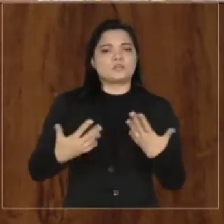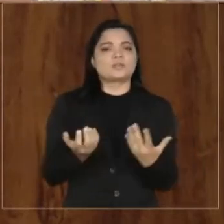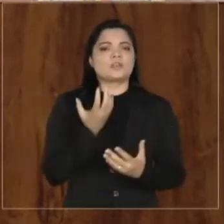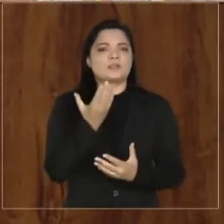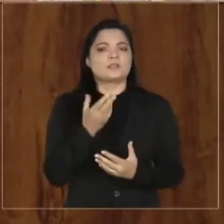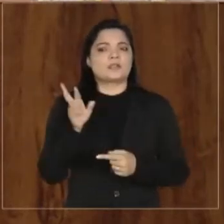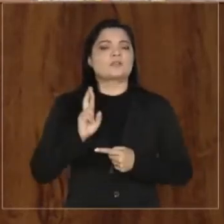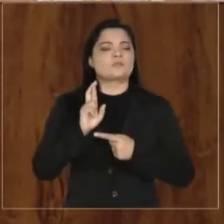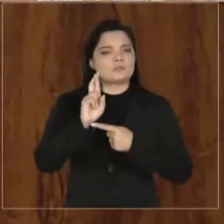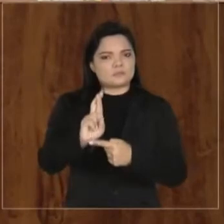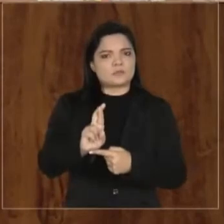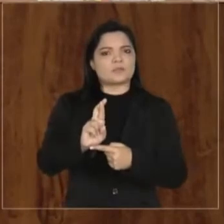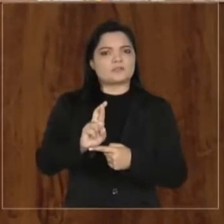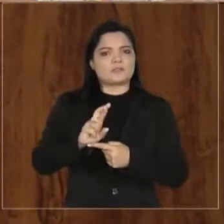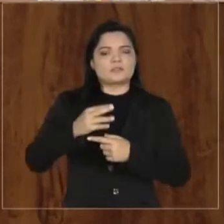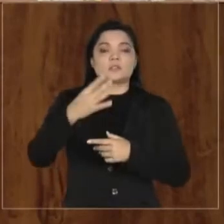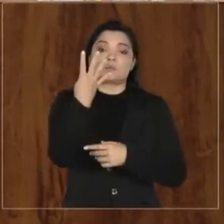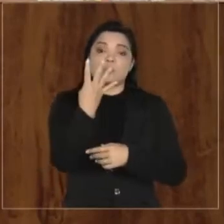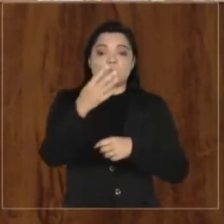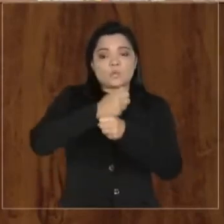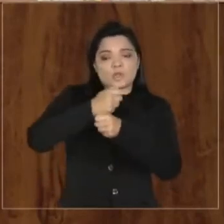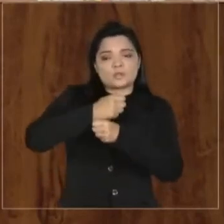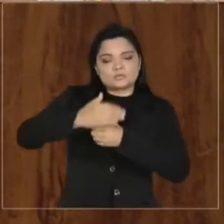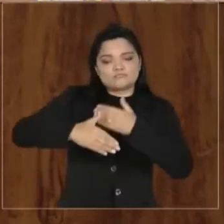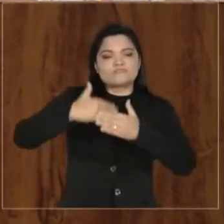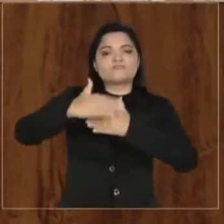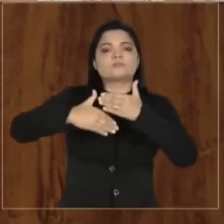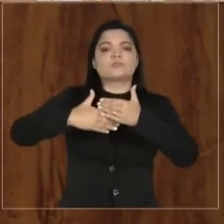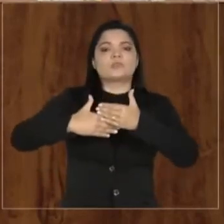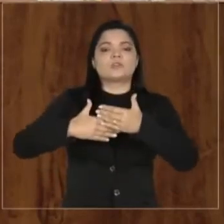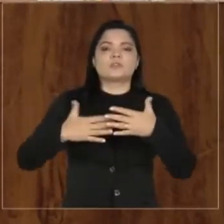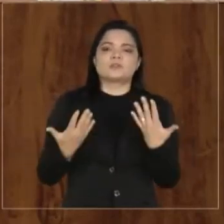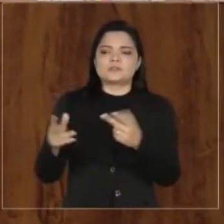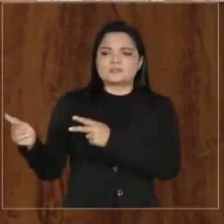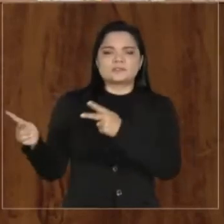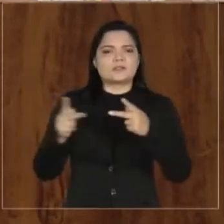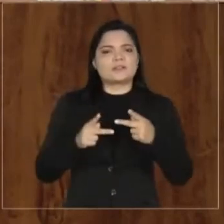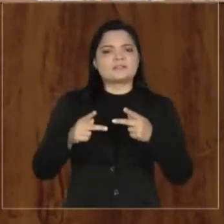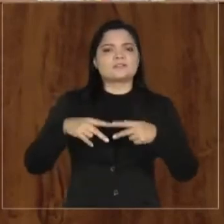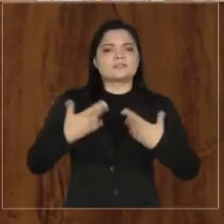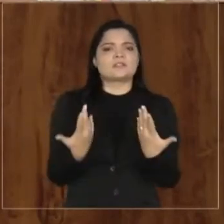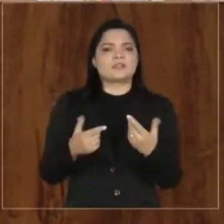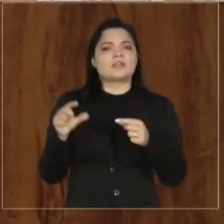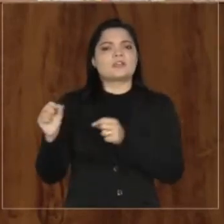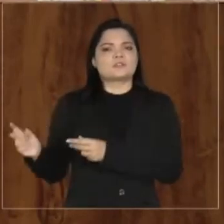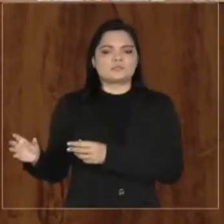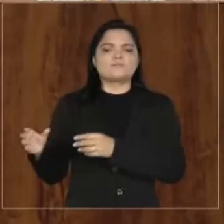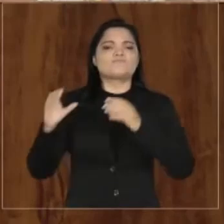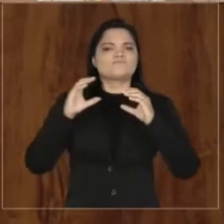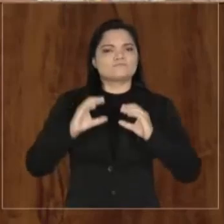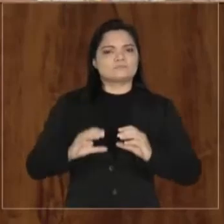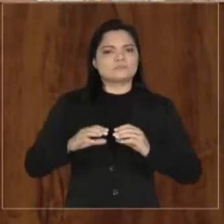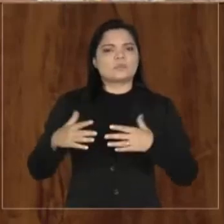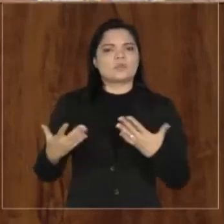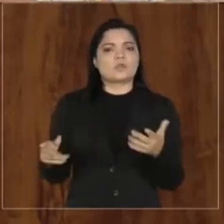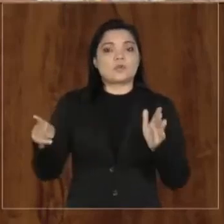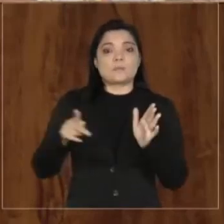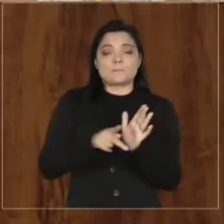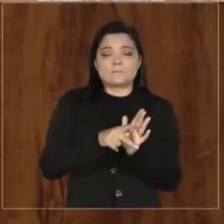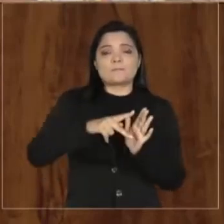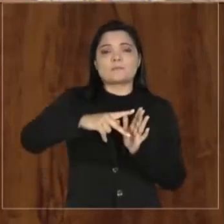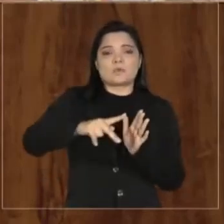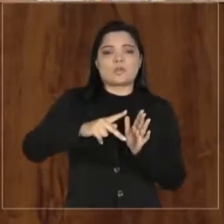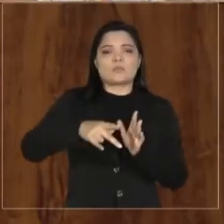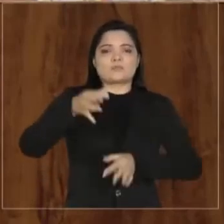que o represente nos próximos 4 anos e, com isso, trazer a sua cidadania para o primeiro plano